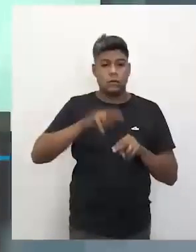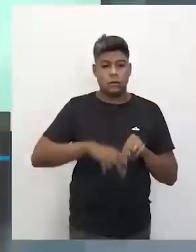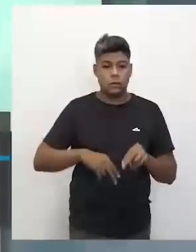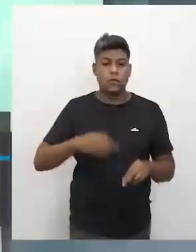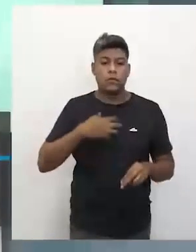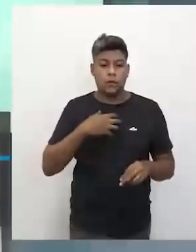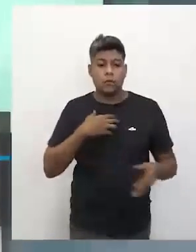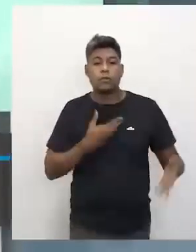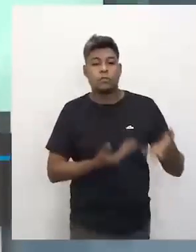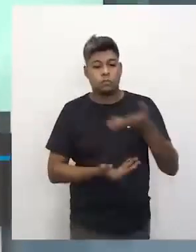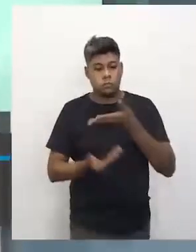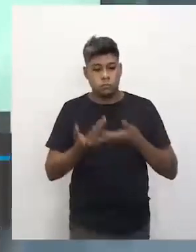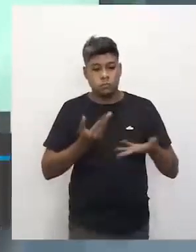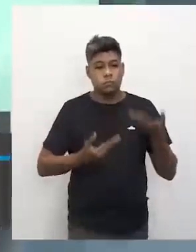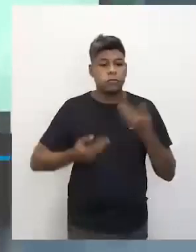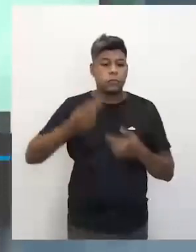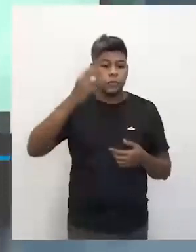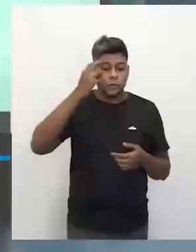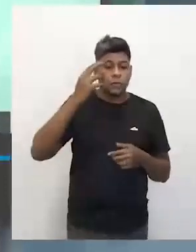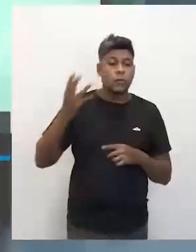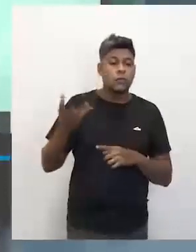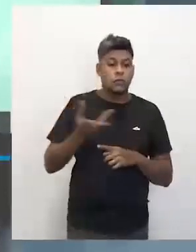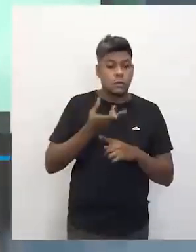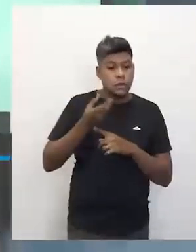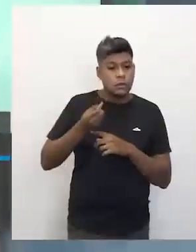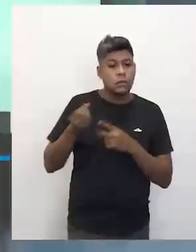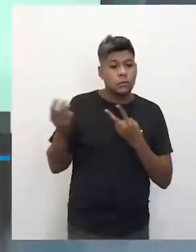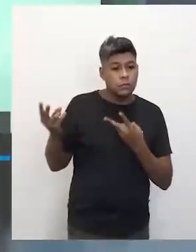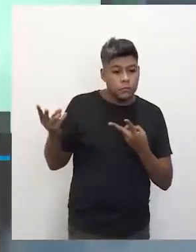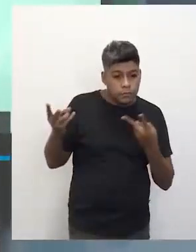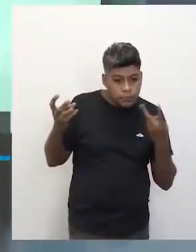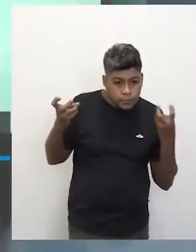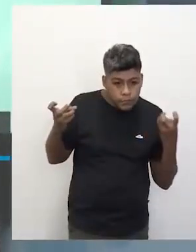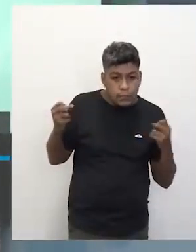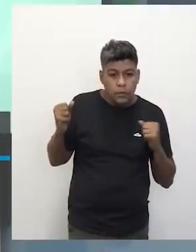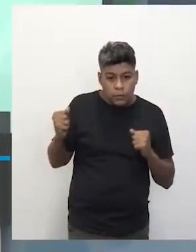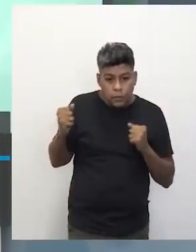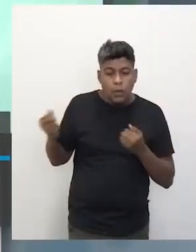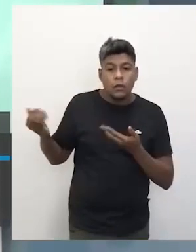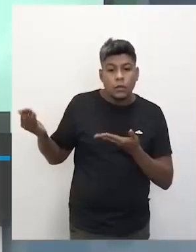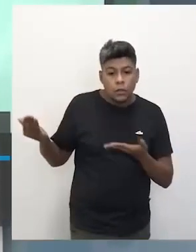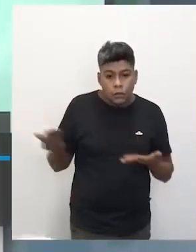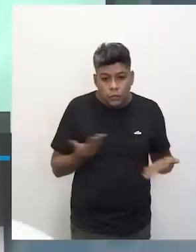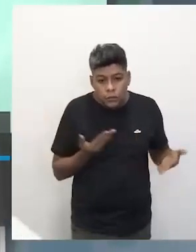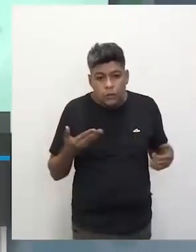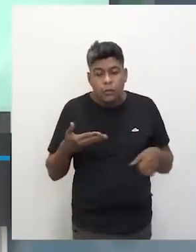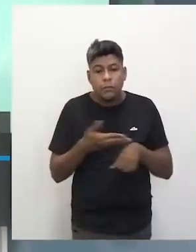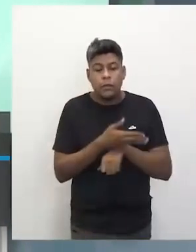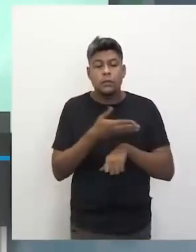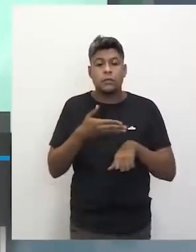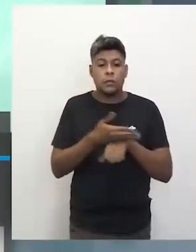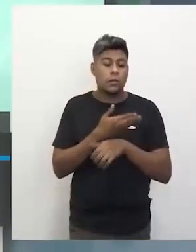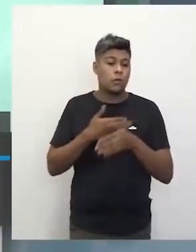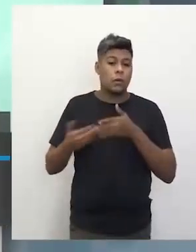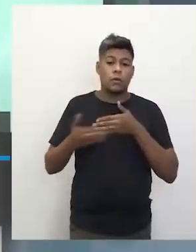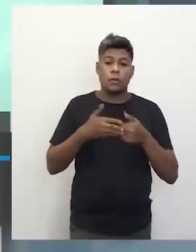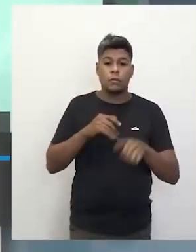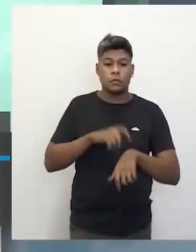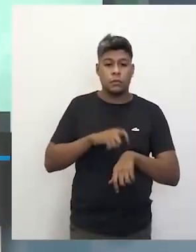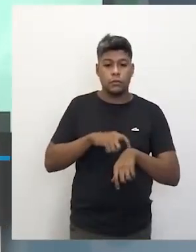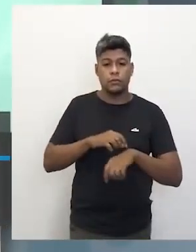de mediação cultural em dança, porque além de você estar ali observando, você também pode ser convidado a participar a qualquer minuto, tá